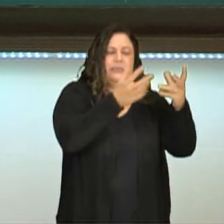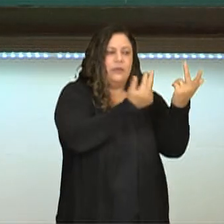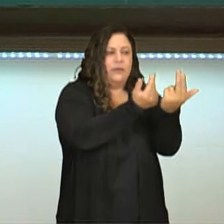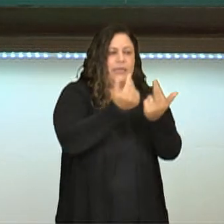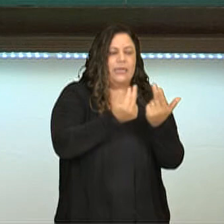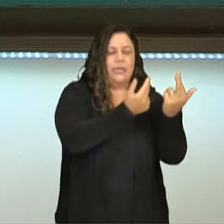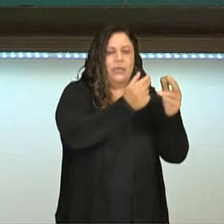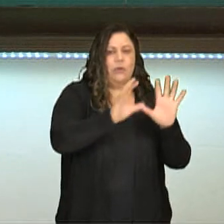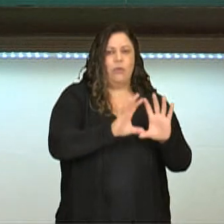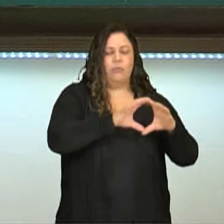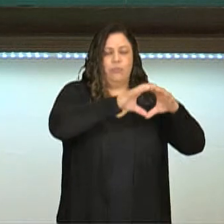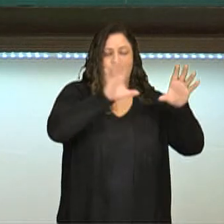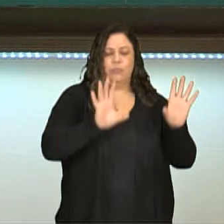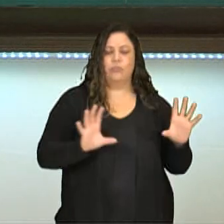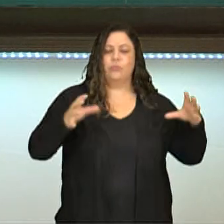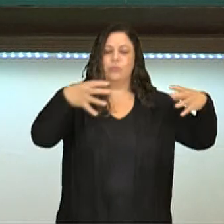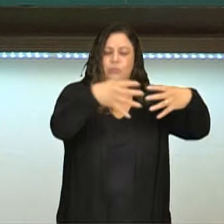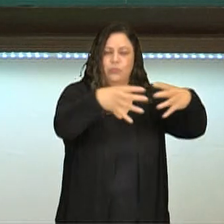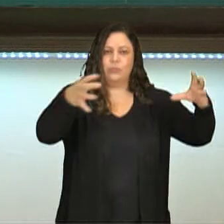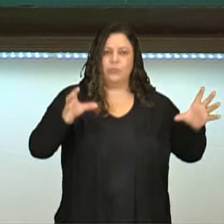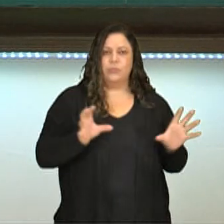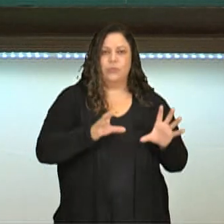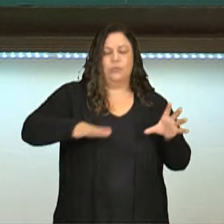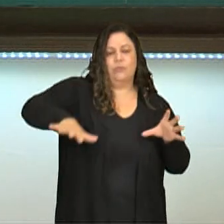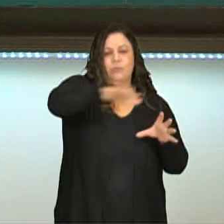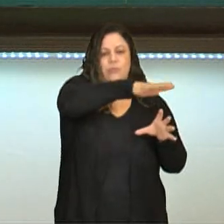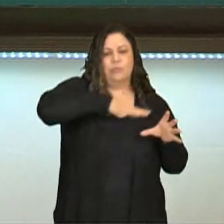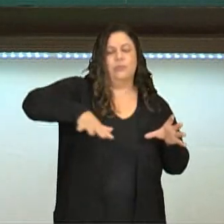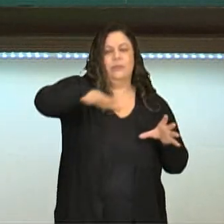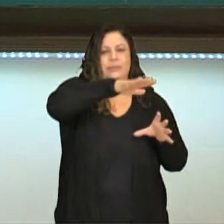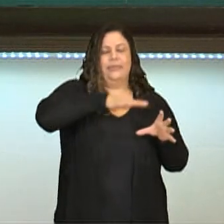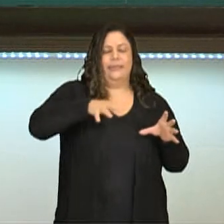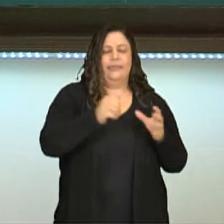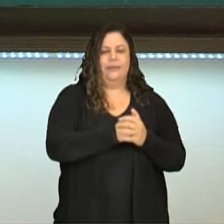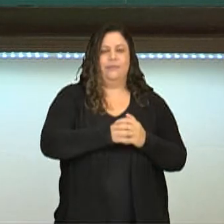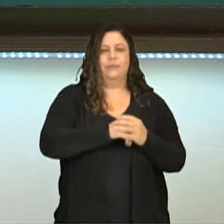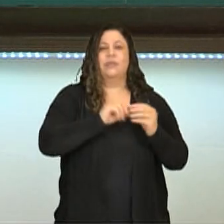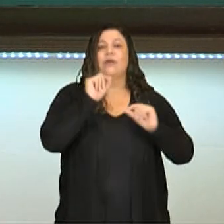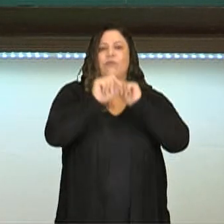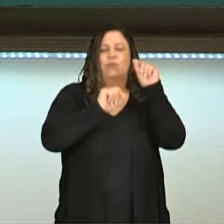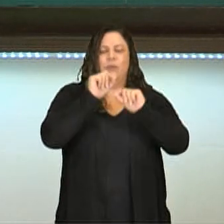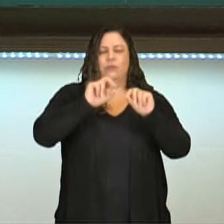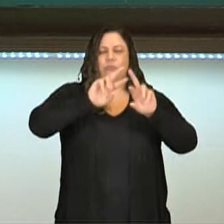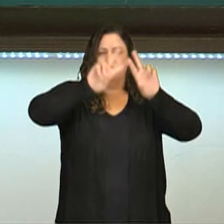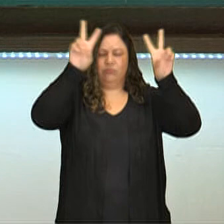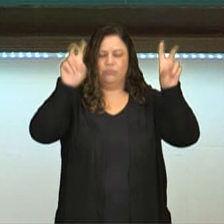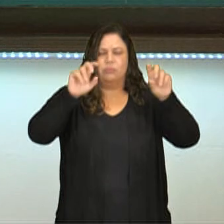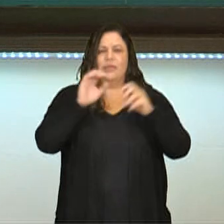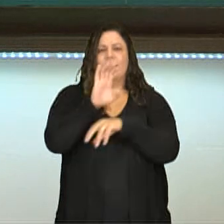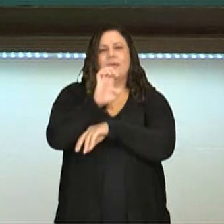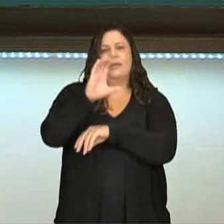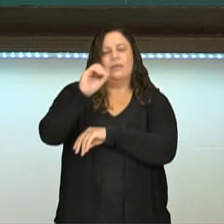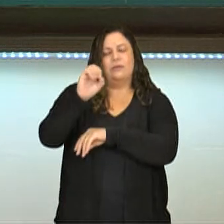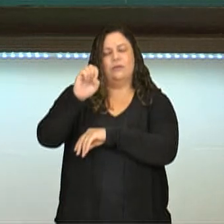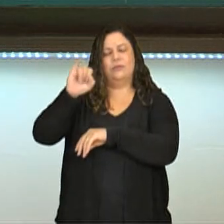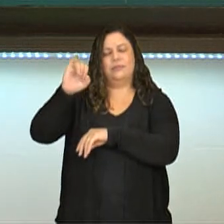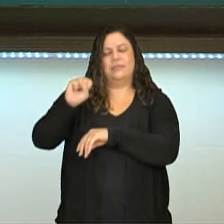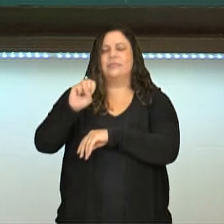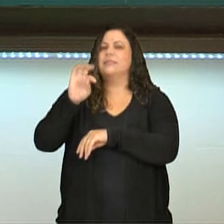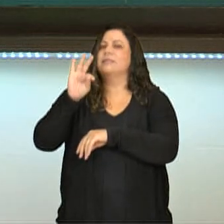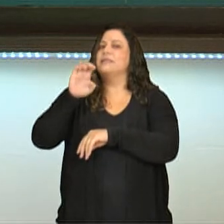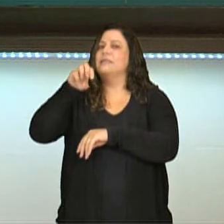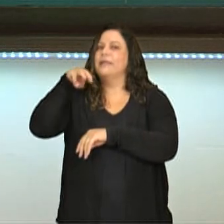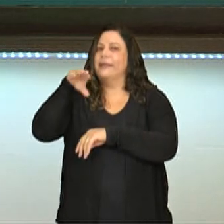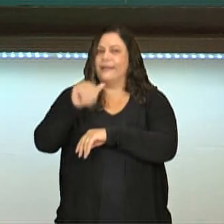numa comunidade e recebe fatores abióticos formando um ecossistema. O conjunto dos ecossistemas na Terra vai formar a